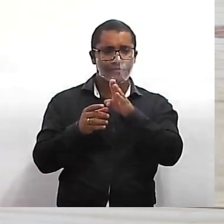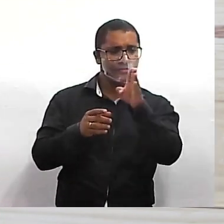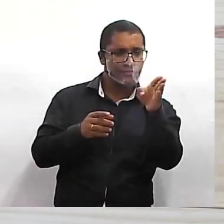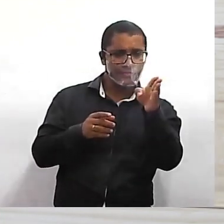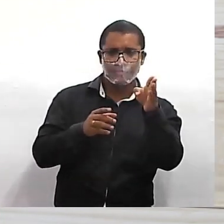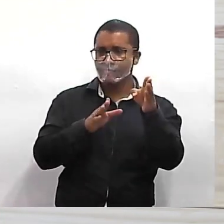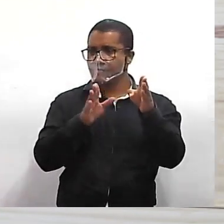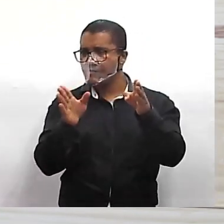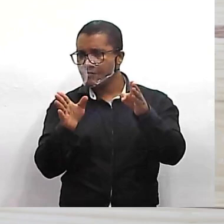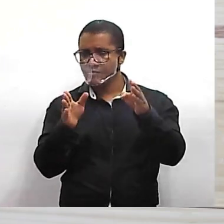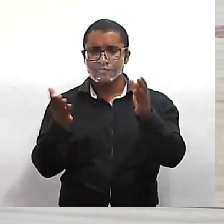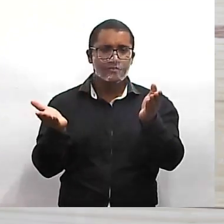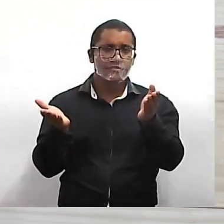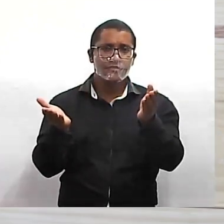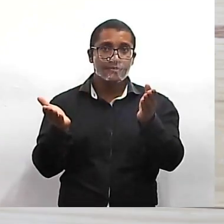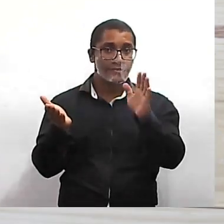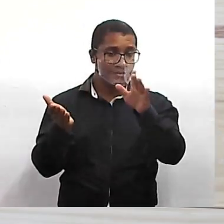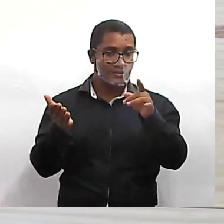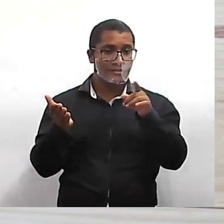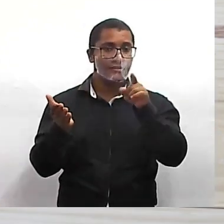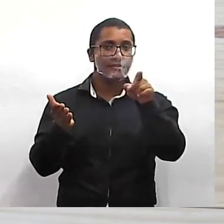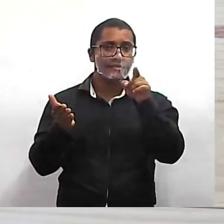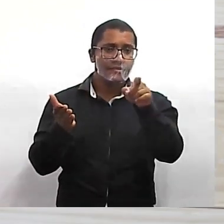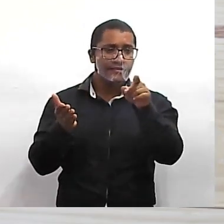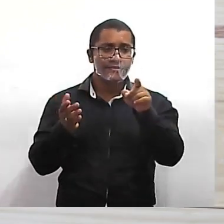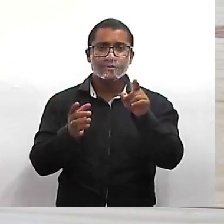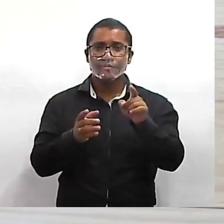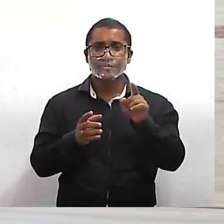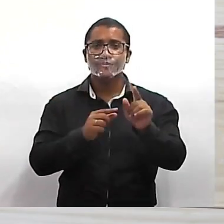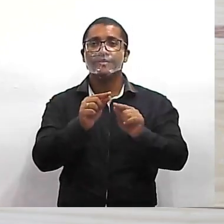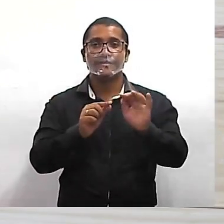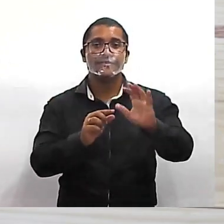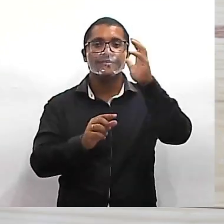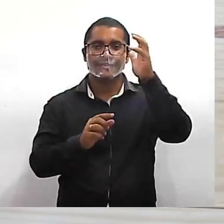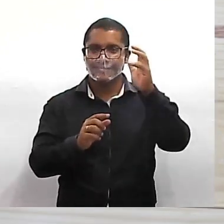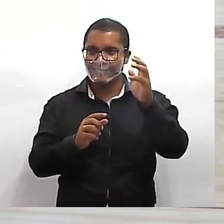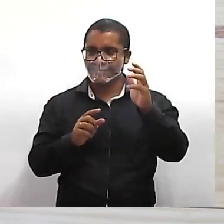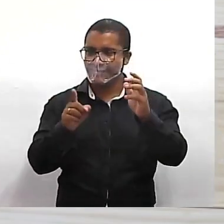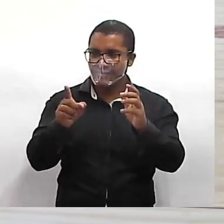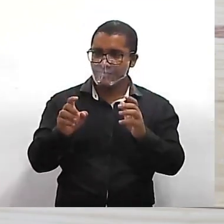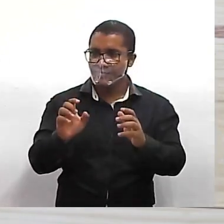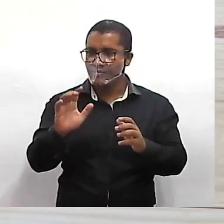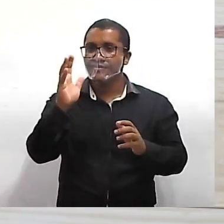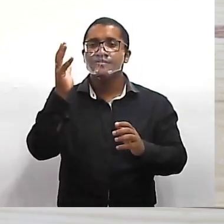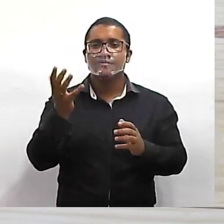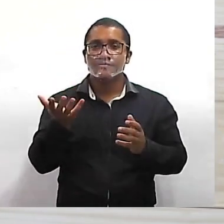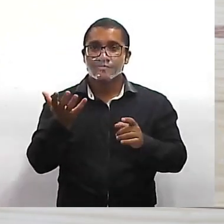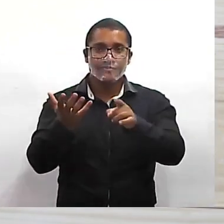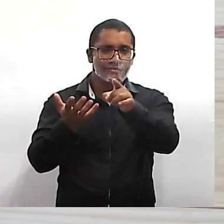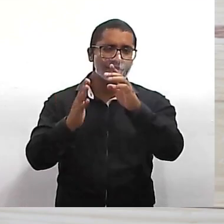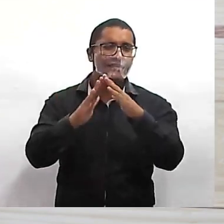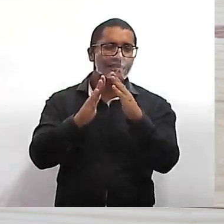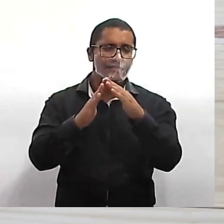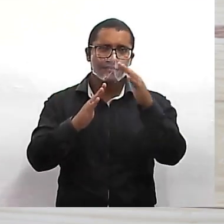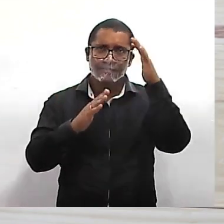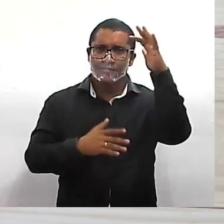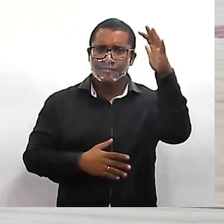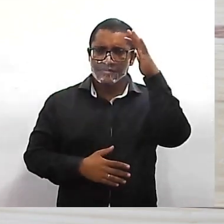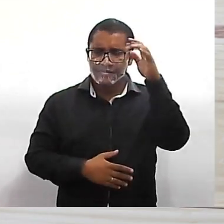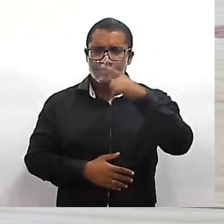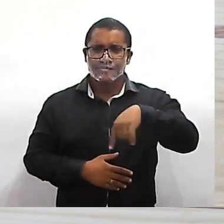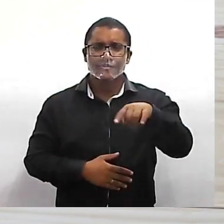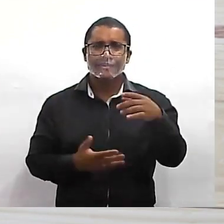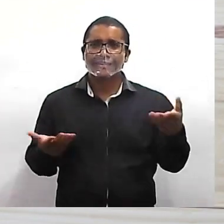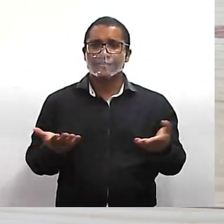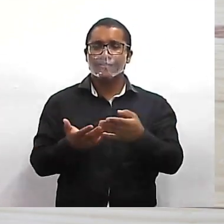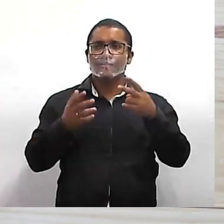André está dizendo aqui se eu não souber o cenário que eu estou vivenciando. Pensa aí, você que está em casa. Que cenário é esse que a gente está